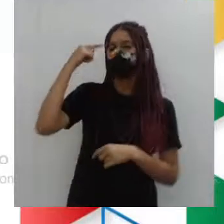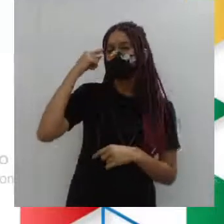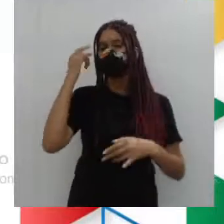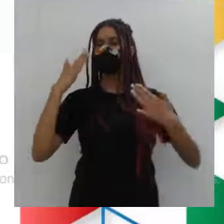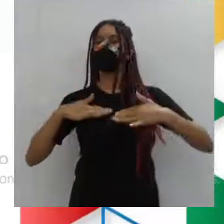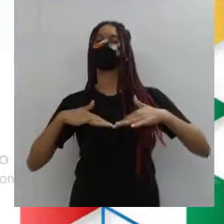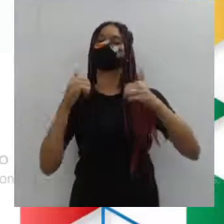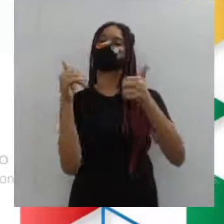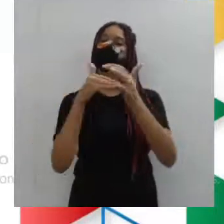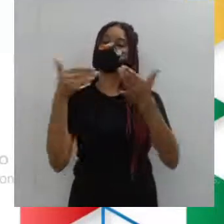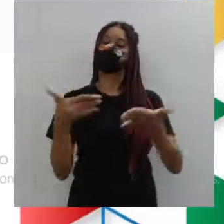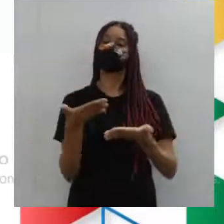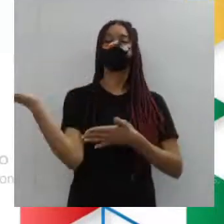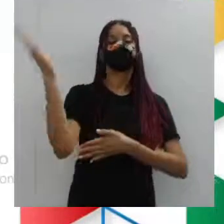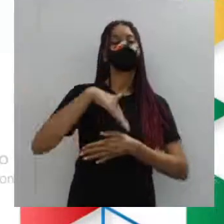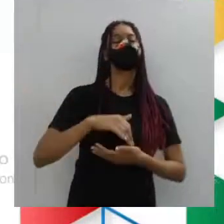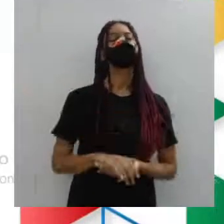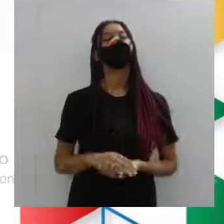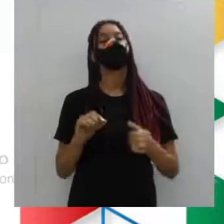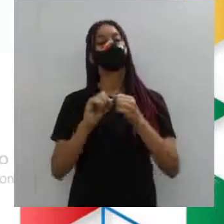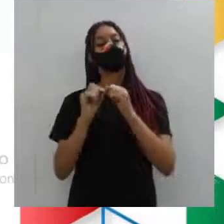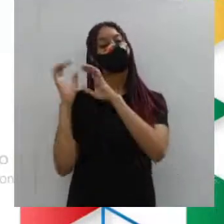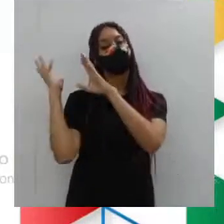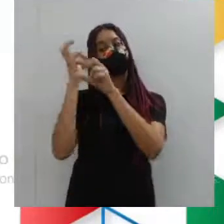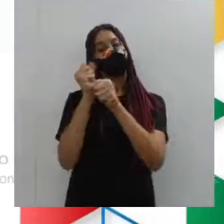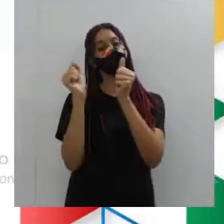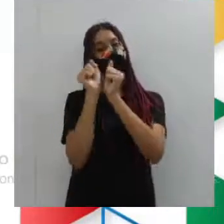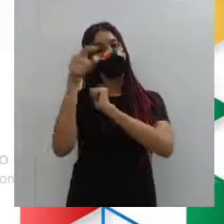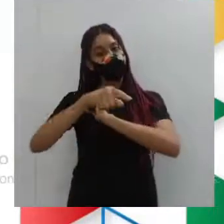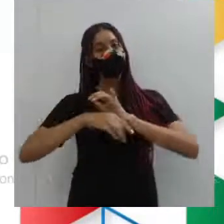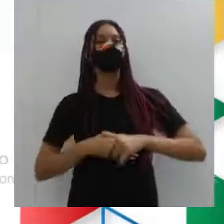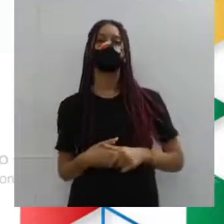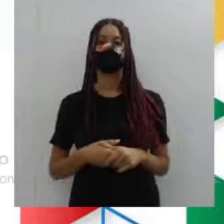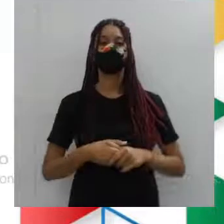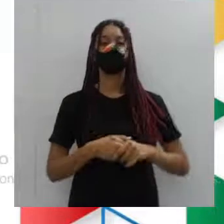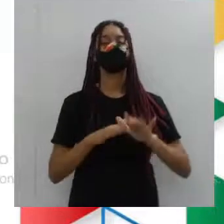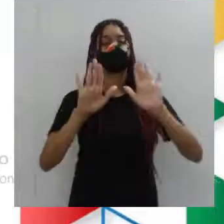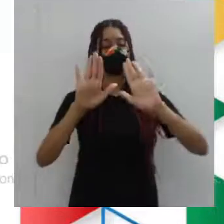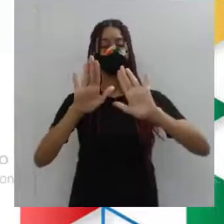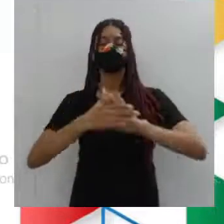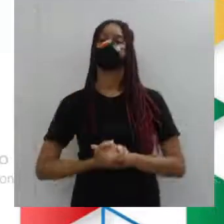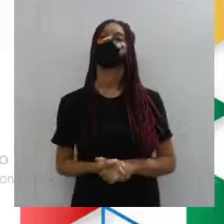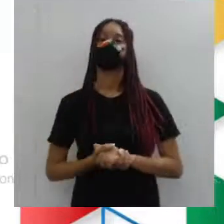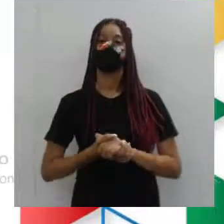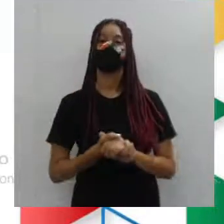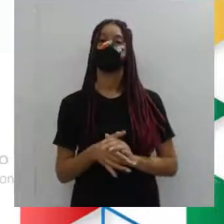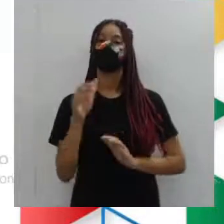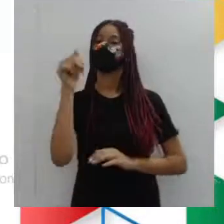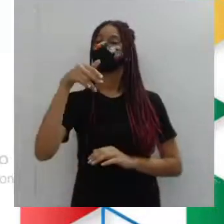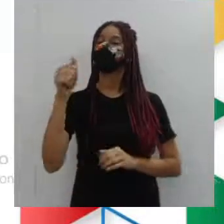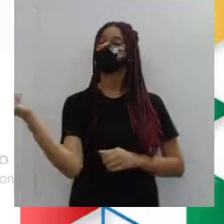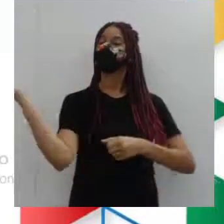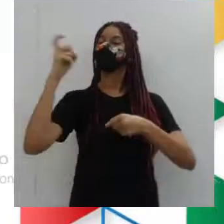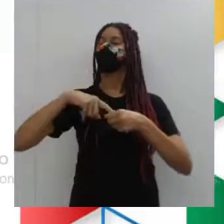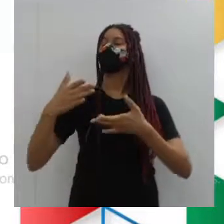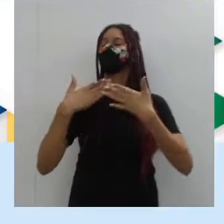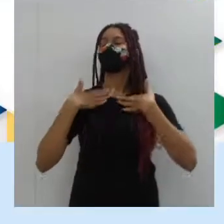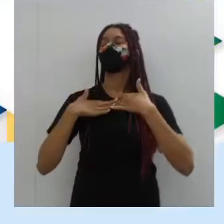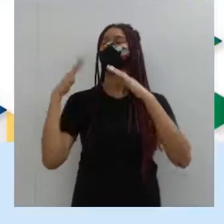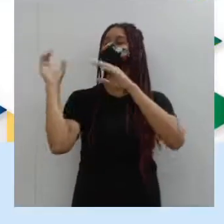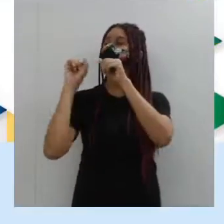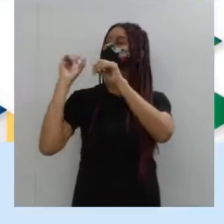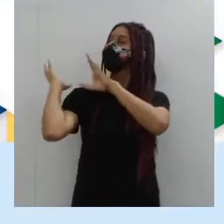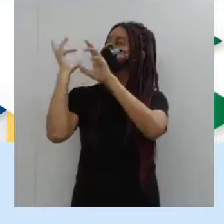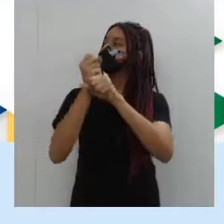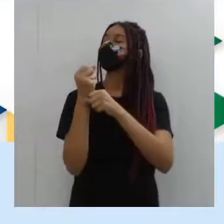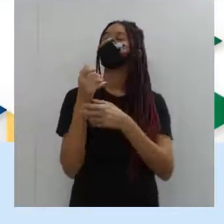até agora? Então vem comigo que eu vou fazer uma revisão contigo, tá? Para aí só um pouquinho, tá? Aninha, traz para mim que eu vou fazer uma revisão para